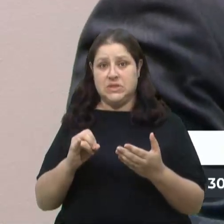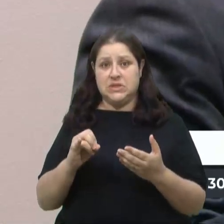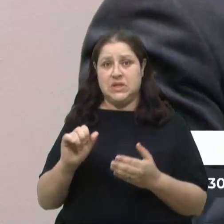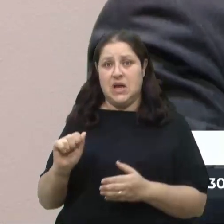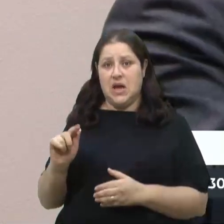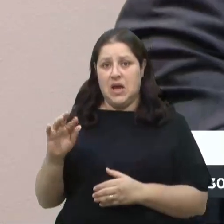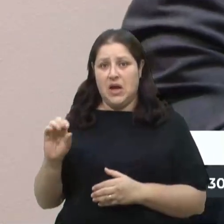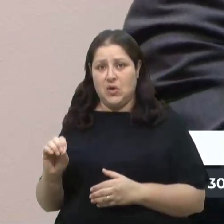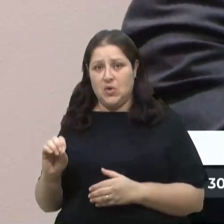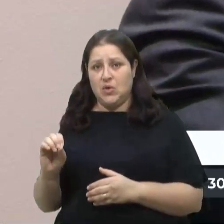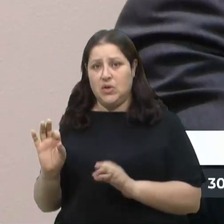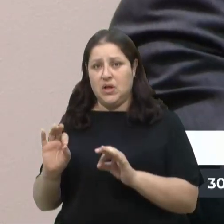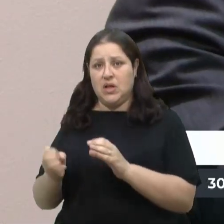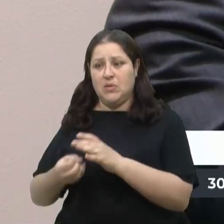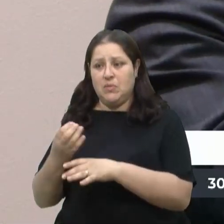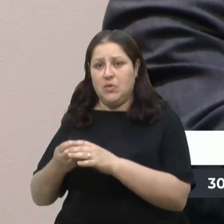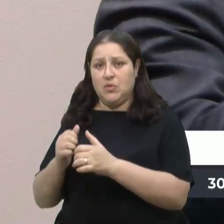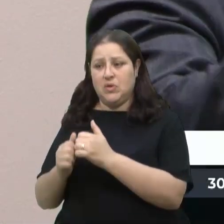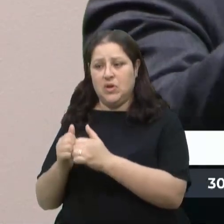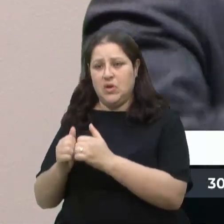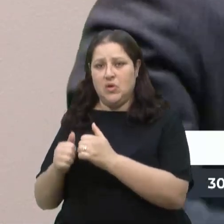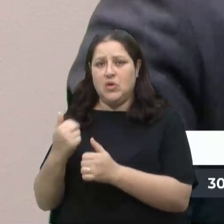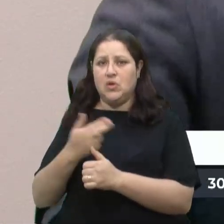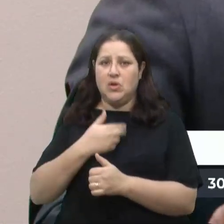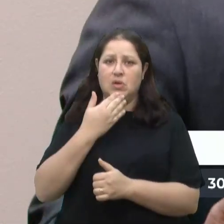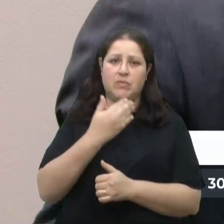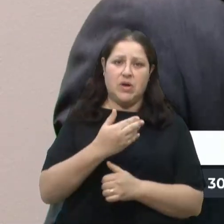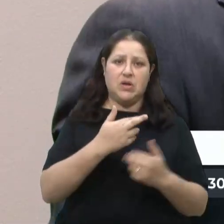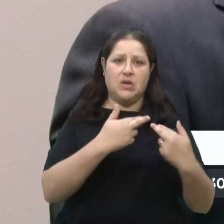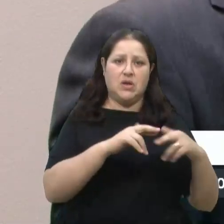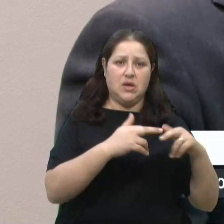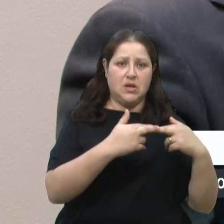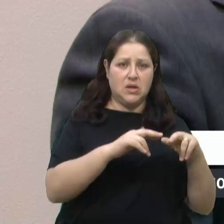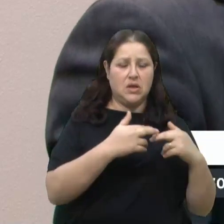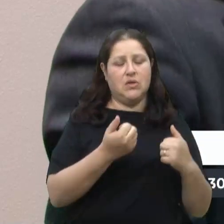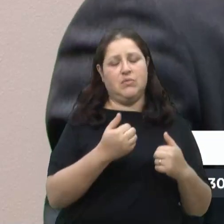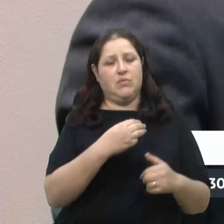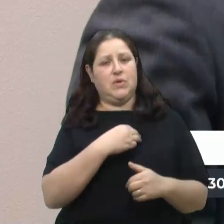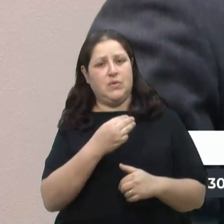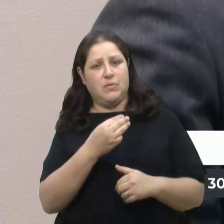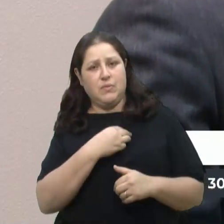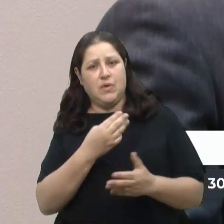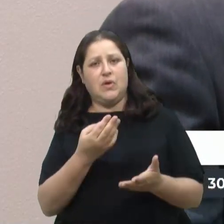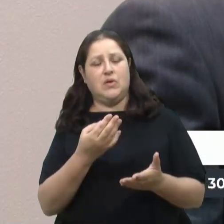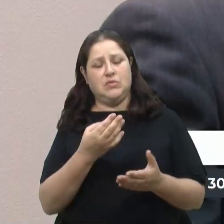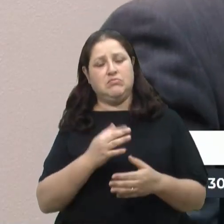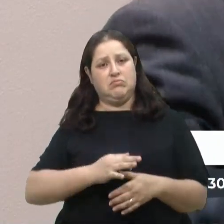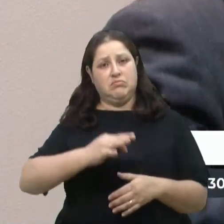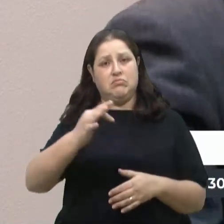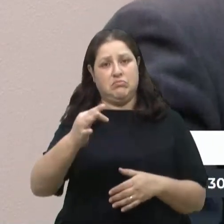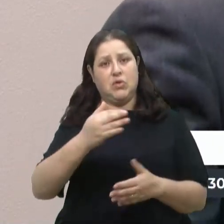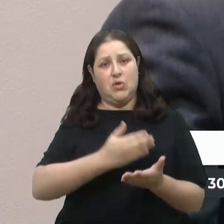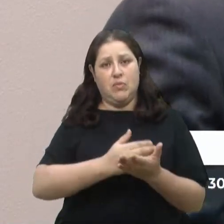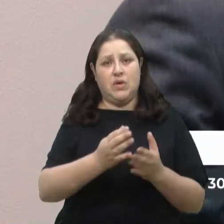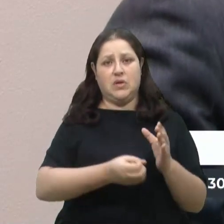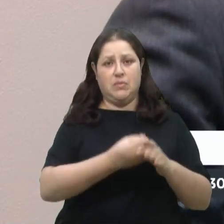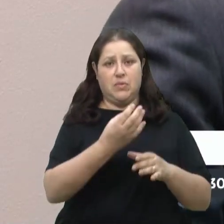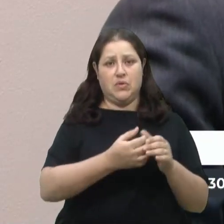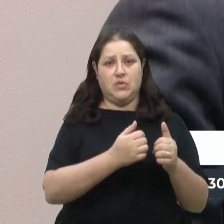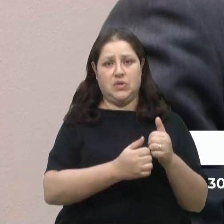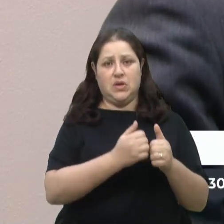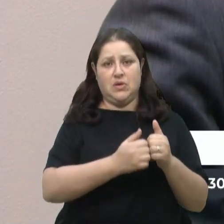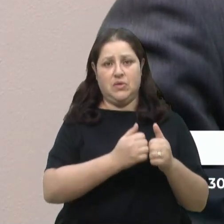a gente vai pedir para Randão, né, para Marco Polo, que daqui para frente comece a produzir